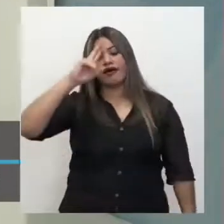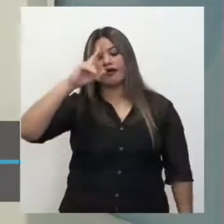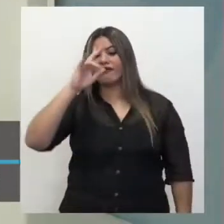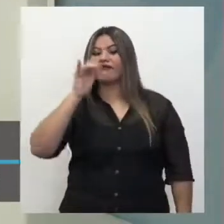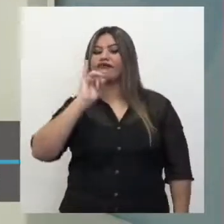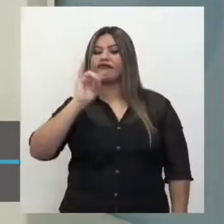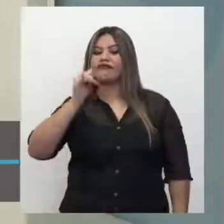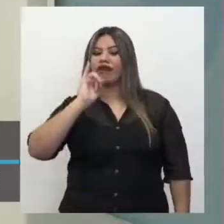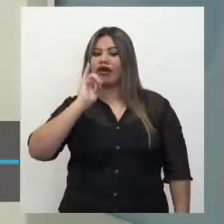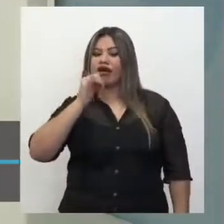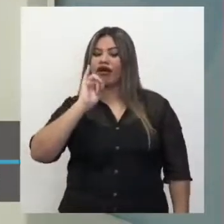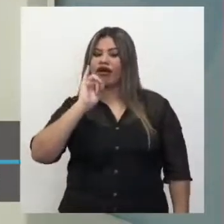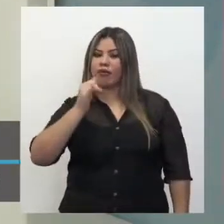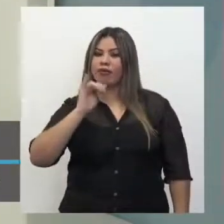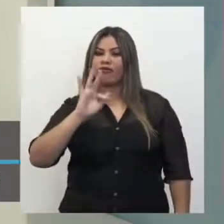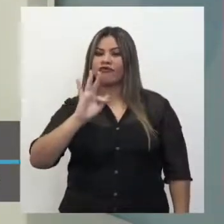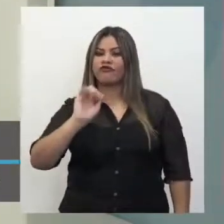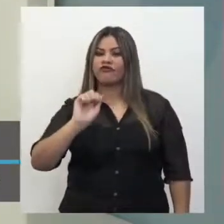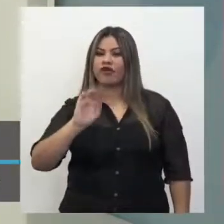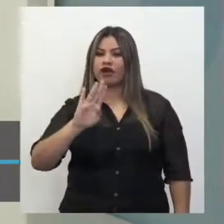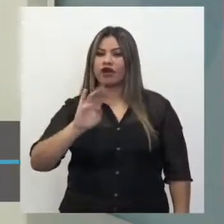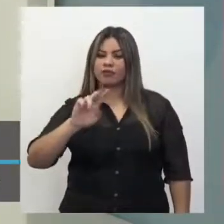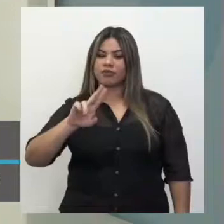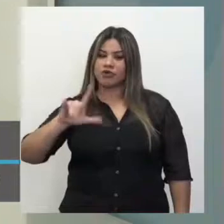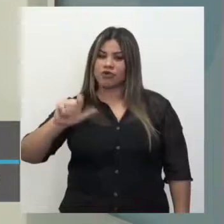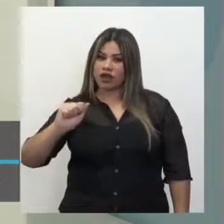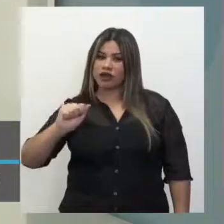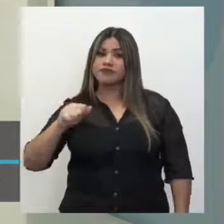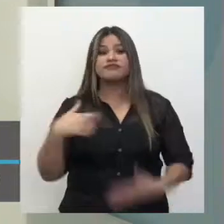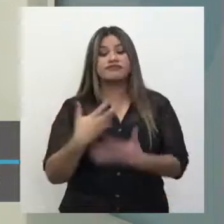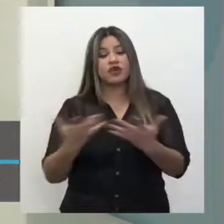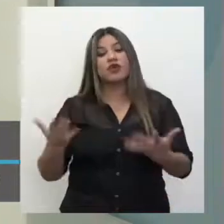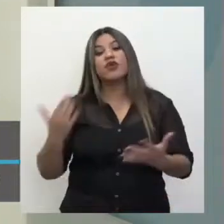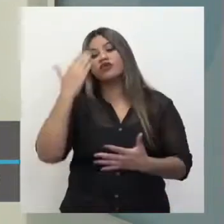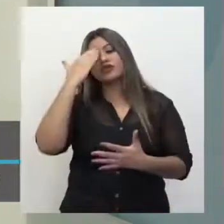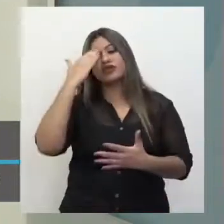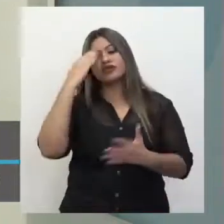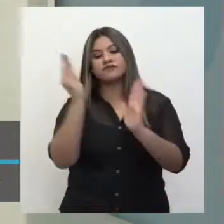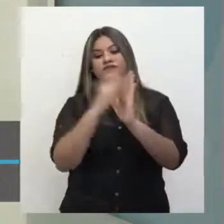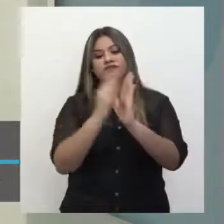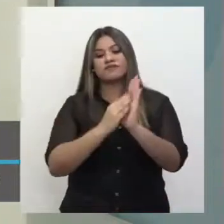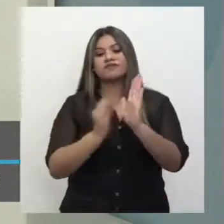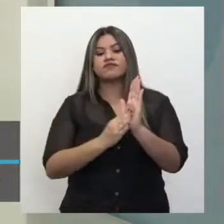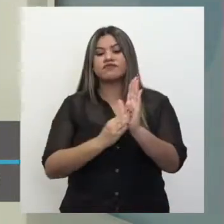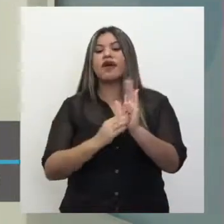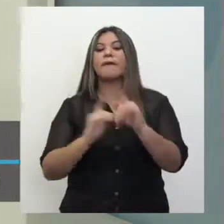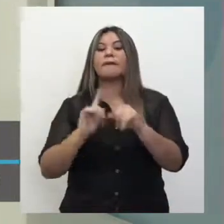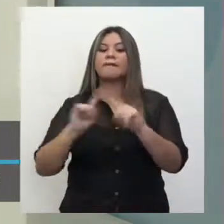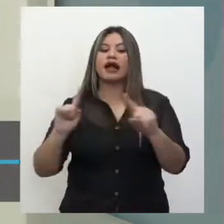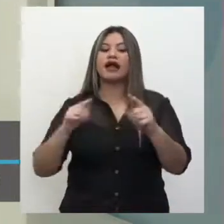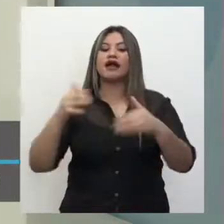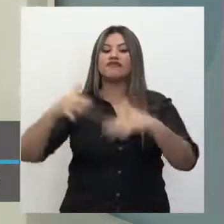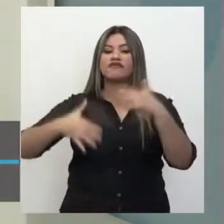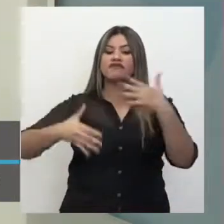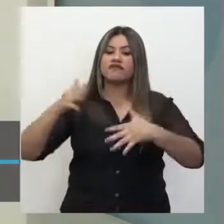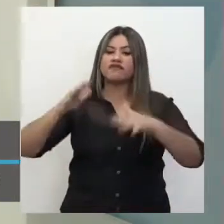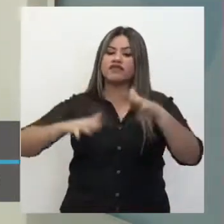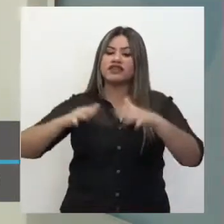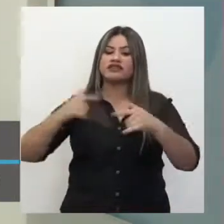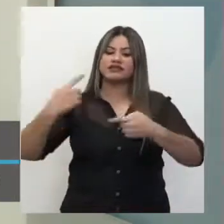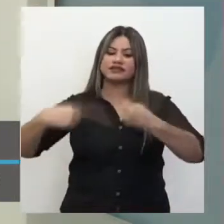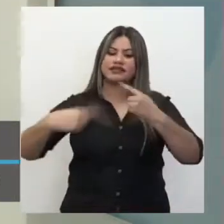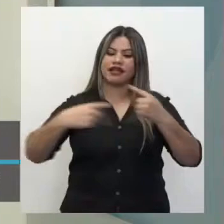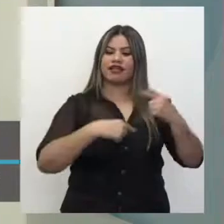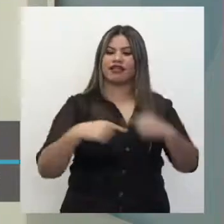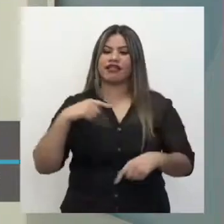bem literária mais curta. curtinha. Então, eu entendo que vocês estejam colocando, mas é que às vezes saem algumas discussões sobre isso, e aí